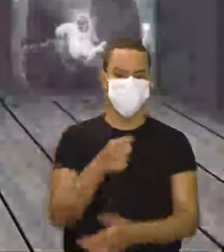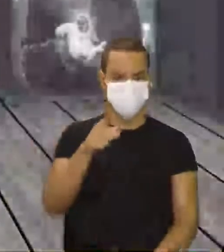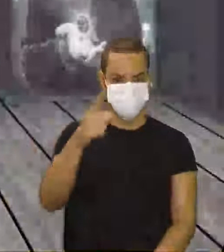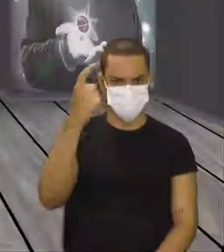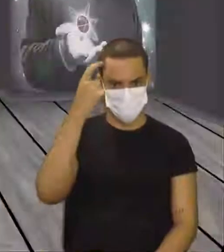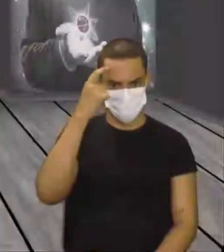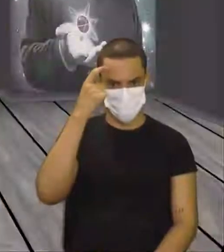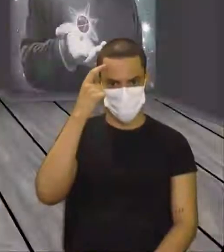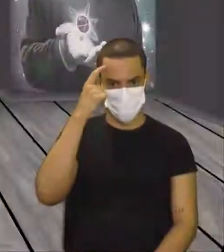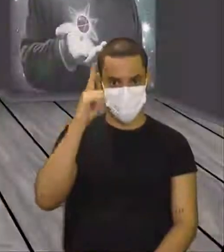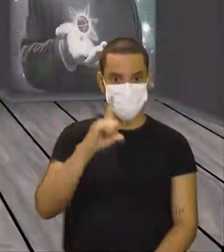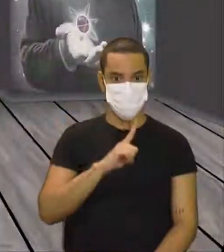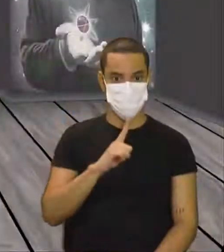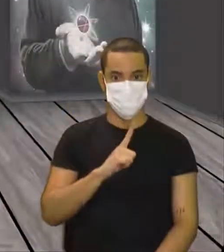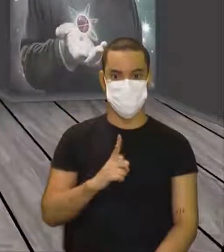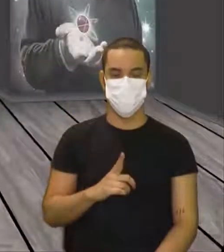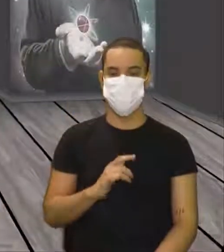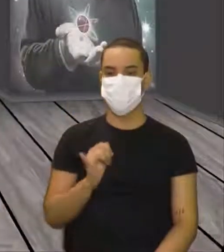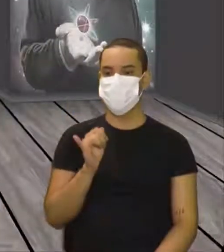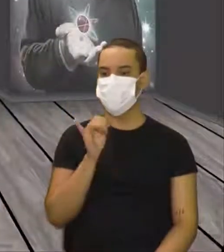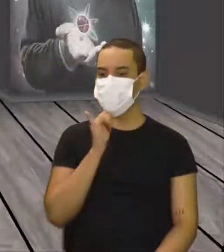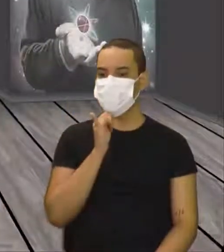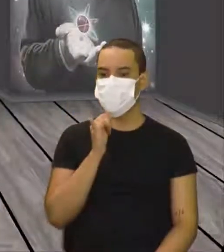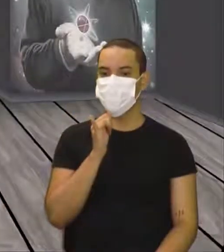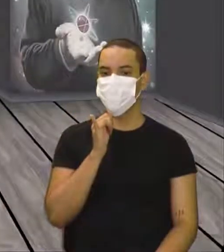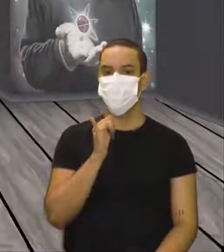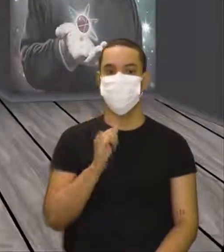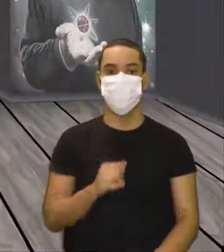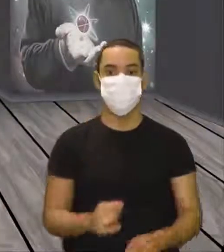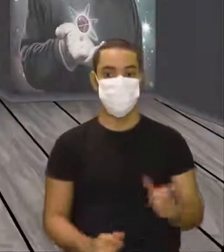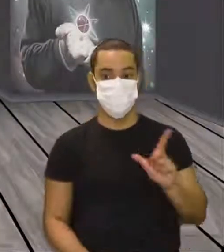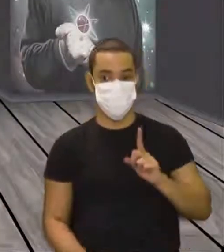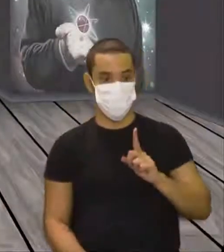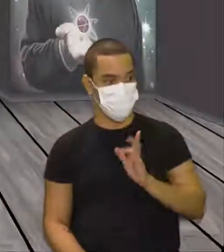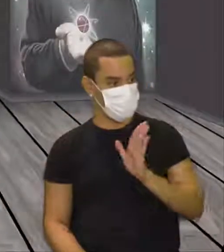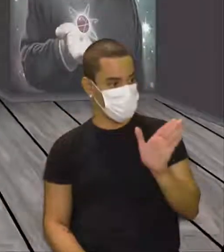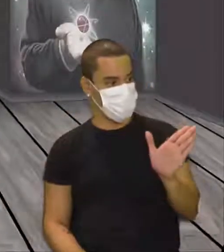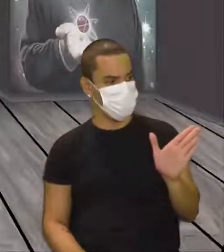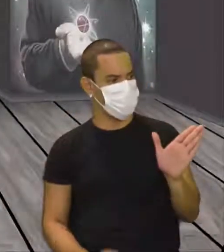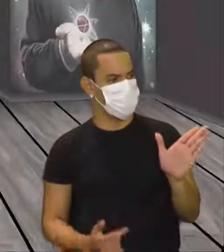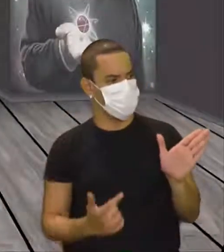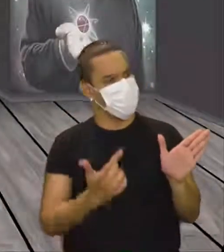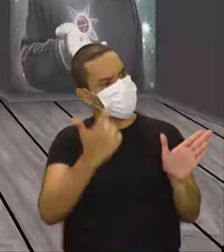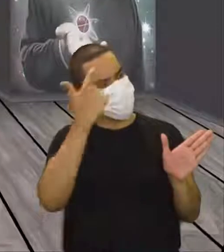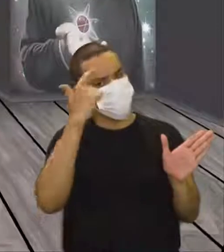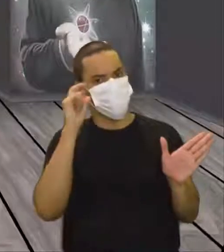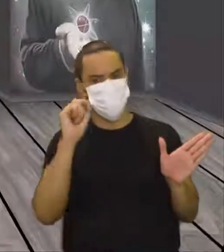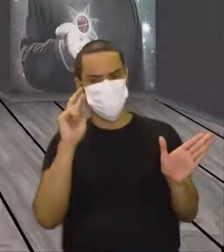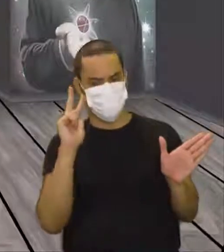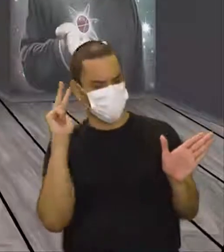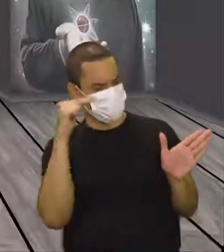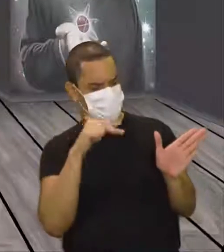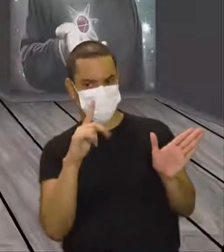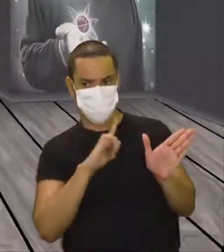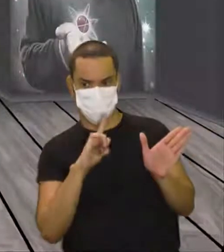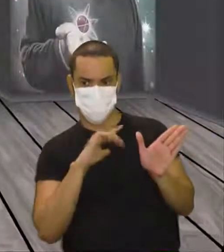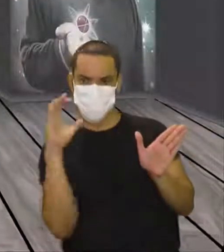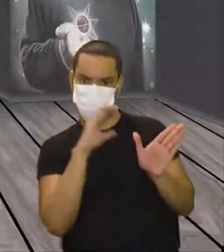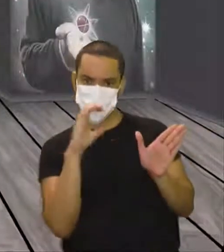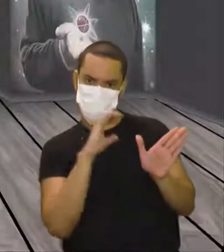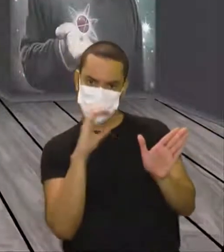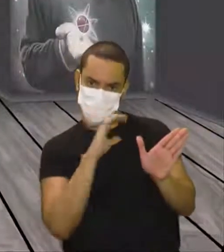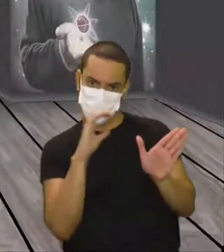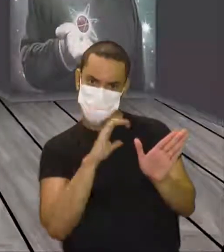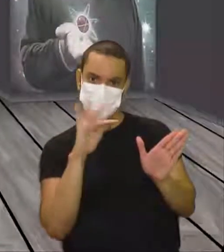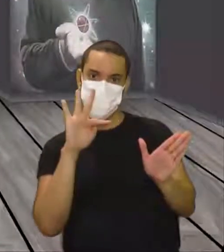olha só, se você está ali fora, daí eu estou olhando uma pessoa dentro do vagão e joga para frente, o que eu penso? Eu vou ter a velocidade do feixe e eu vou ter mais